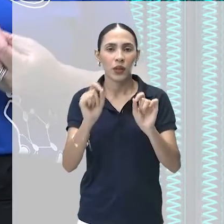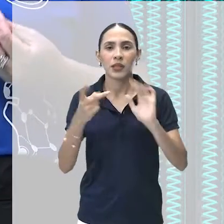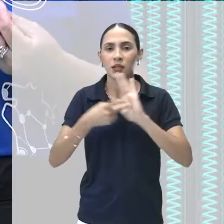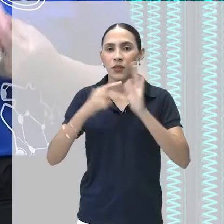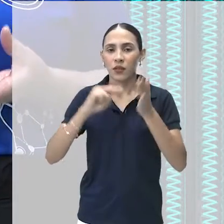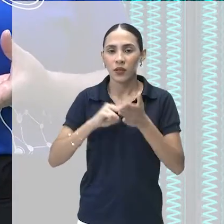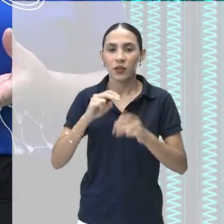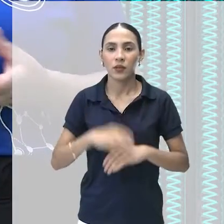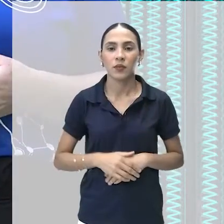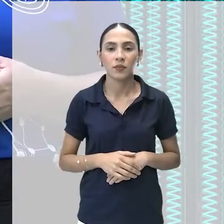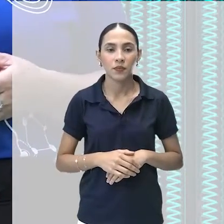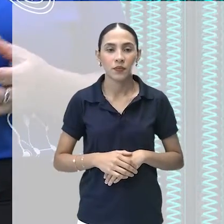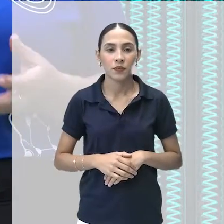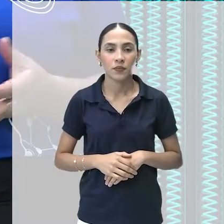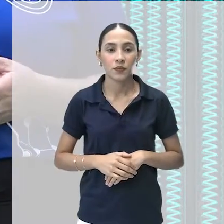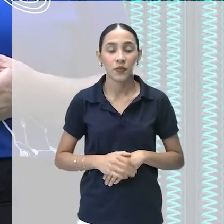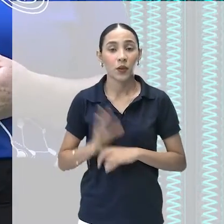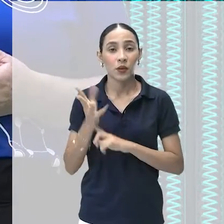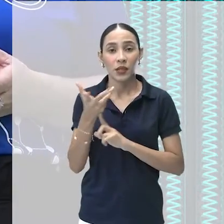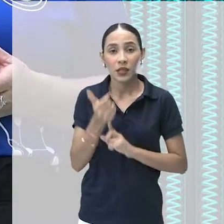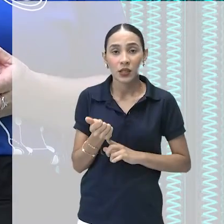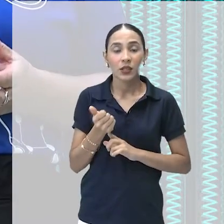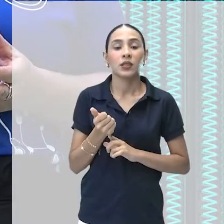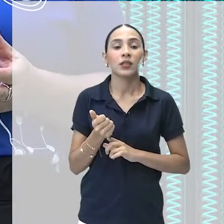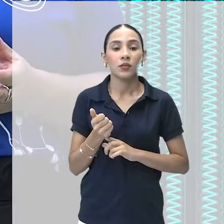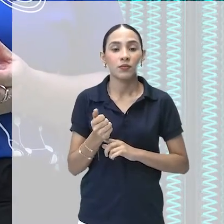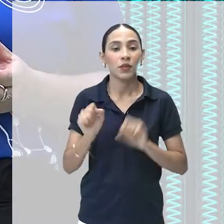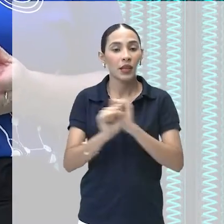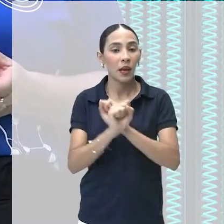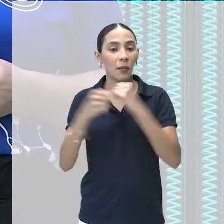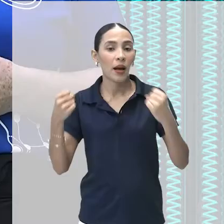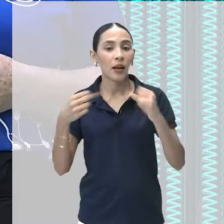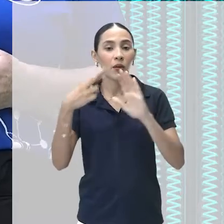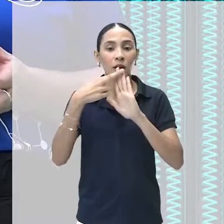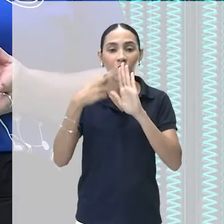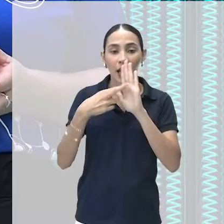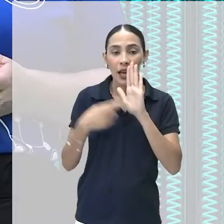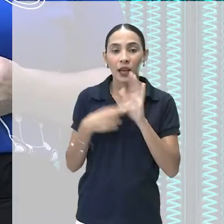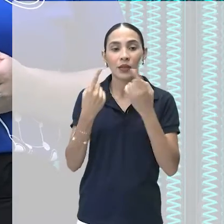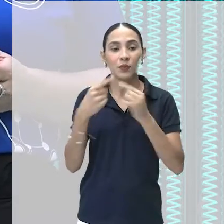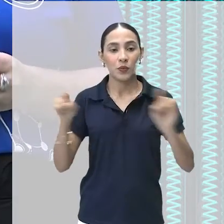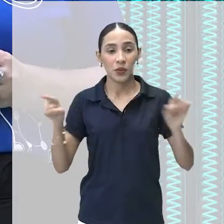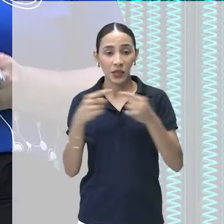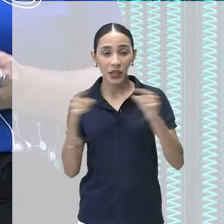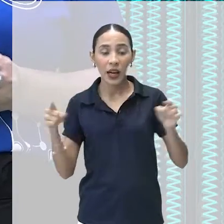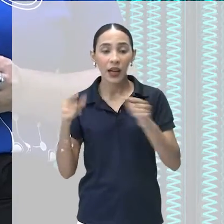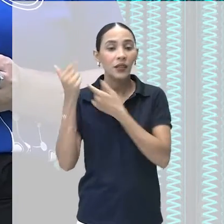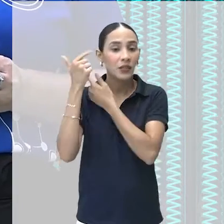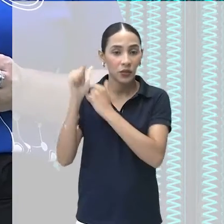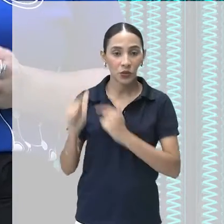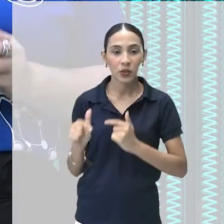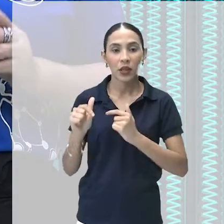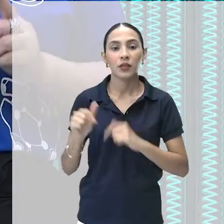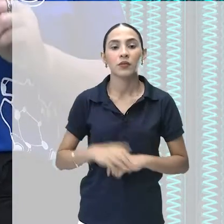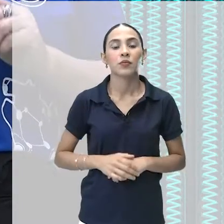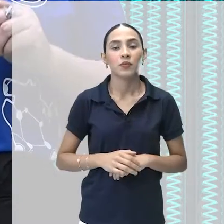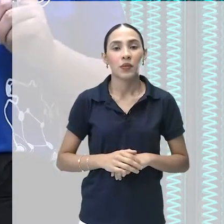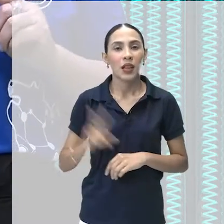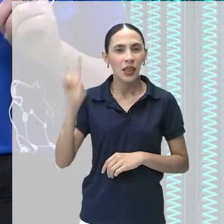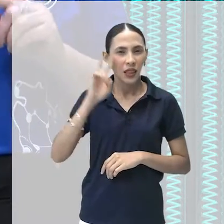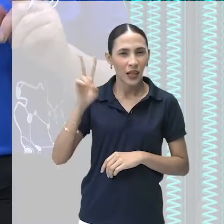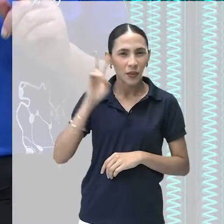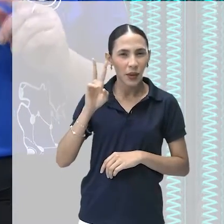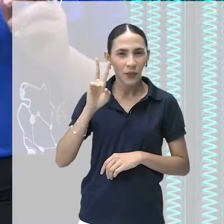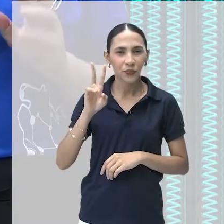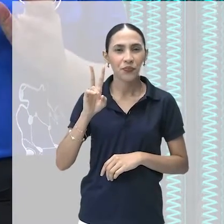o experimentalismo? Os artistas tropicalistas quebraram regras musicais convencionais. Lembram